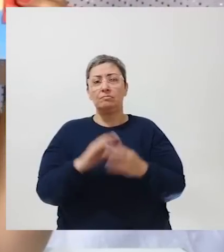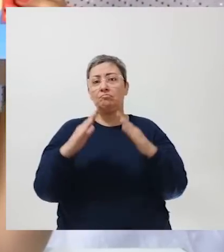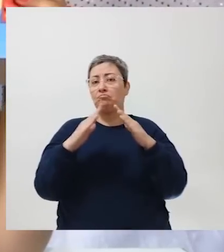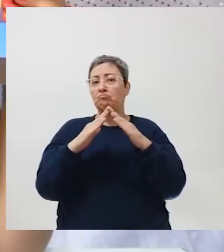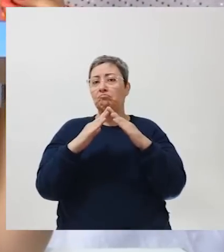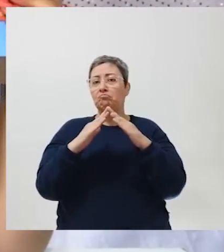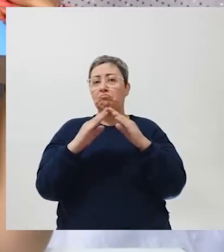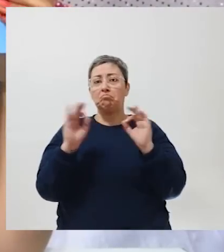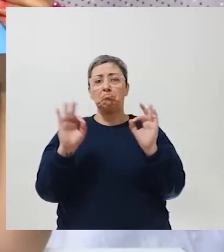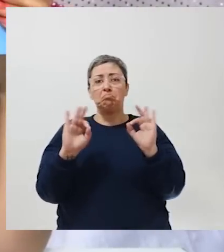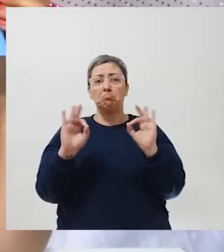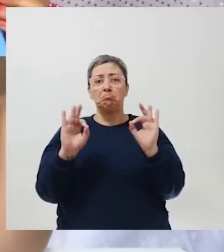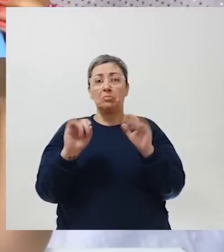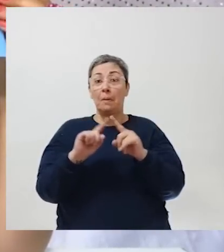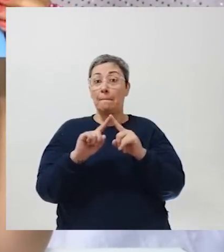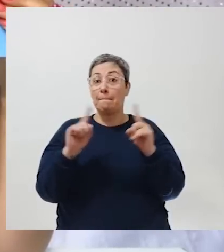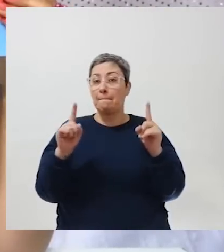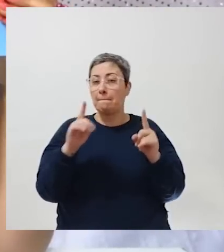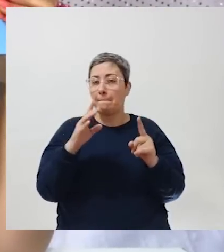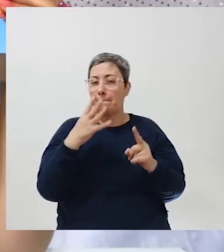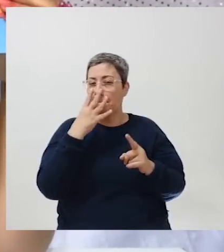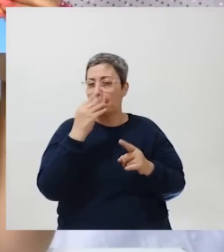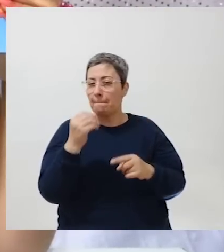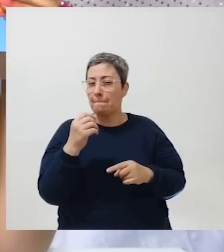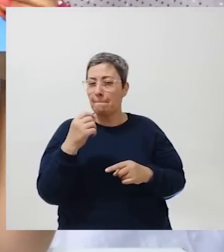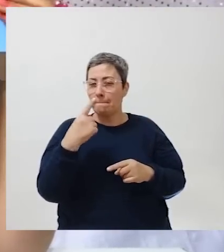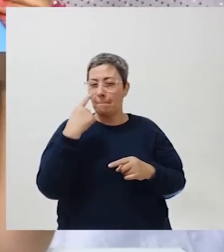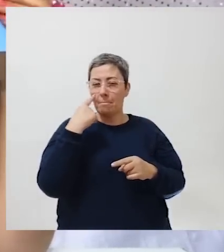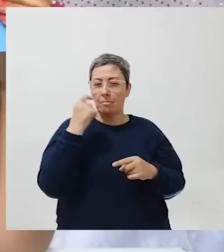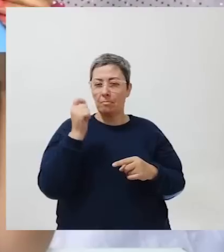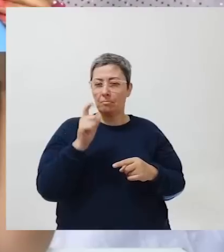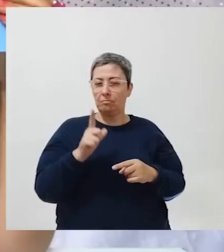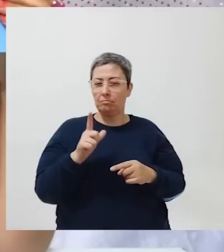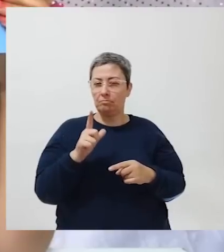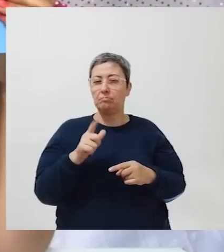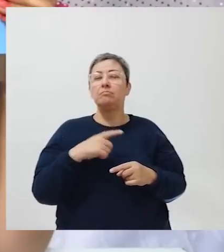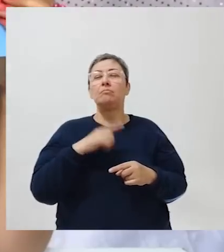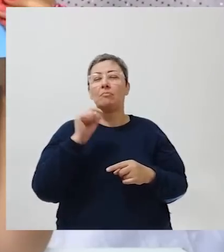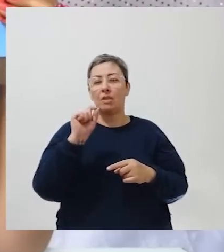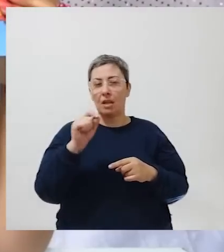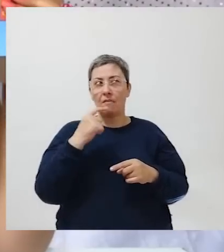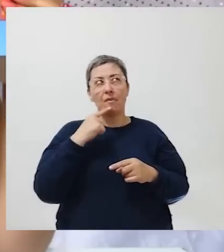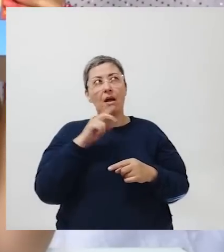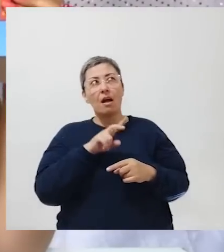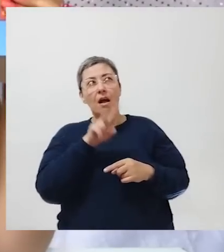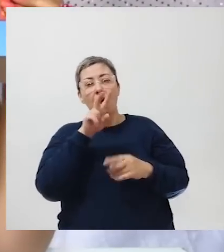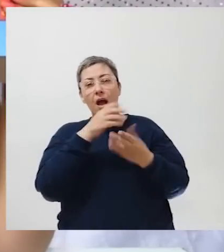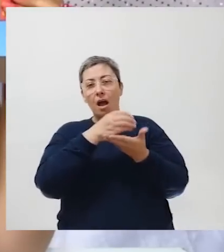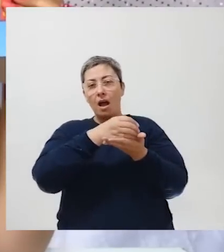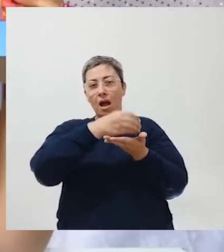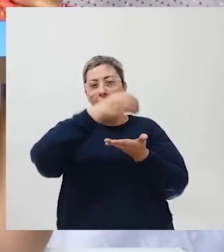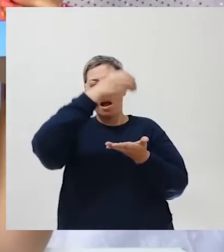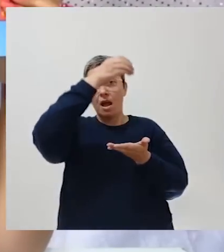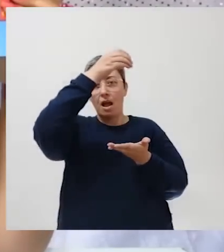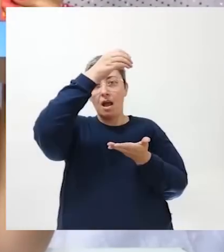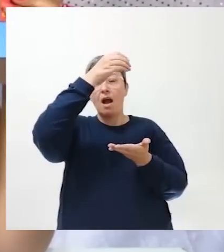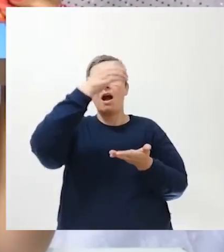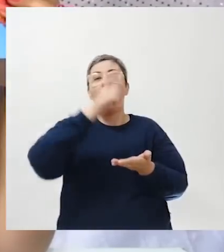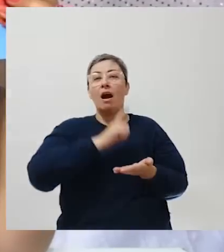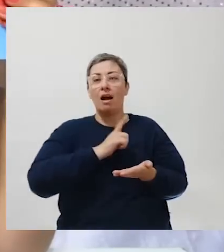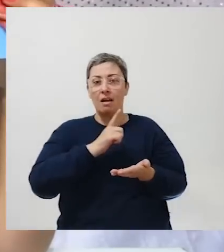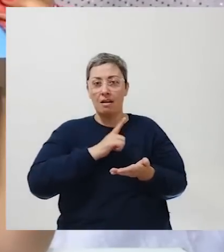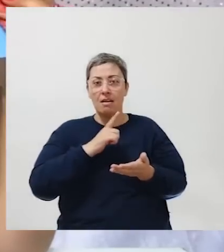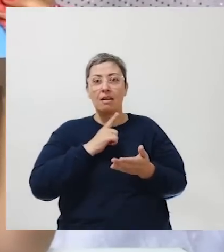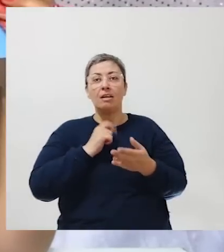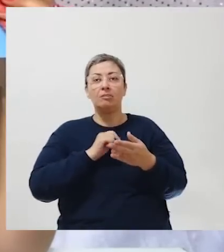E nada aconteceu. Mas o lobo era esperto. Ele olhou para cima e viu que havia uma chaminé.